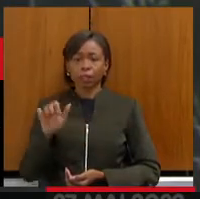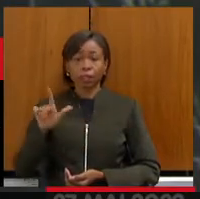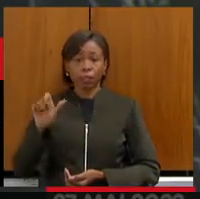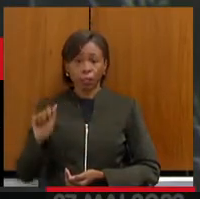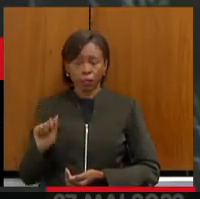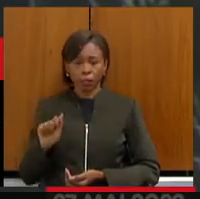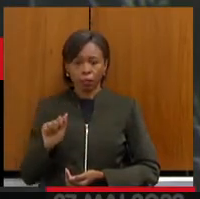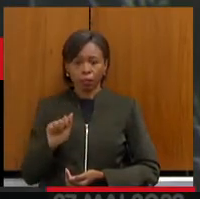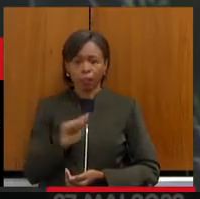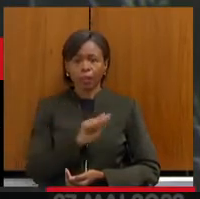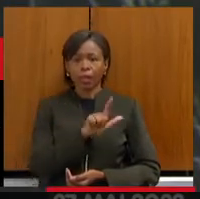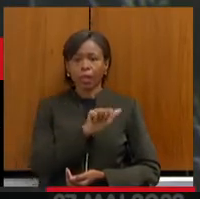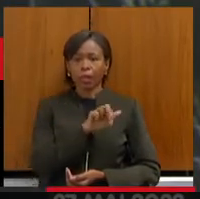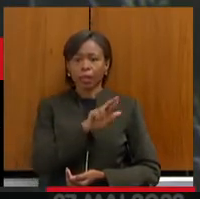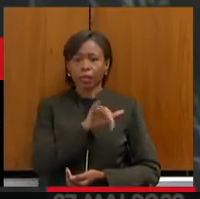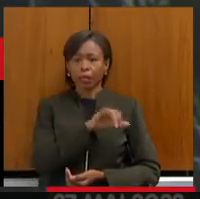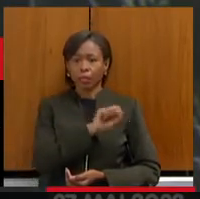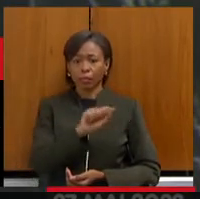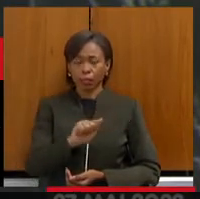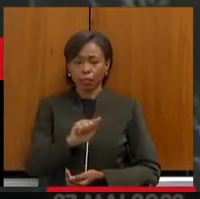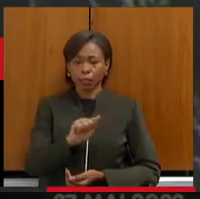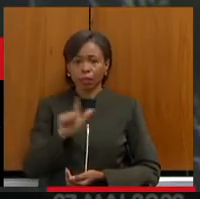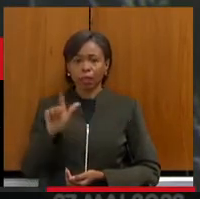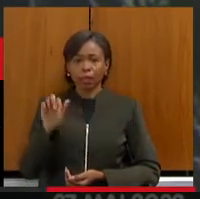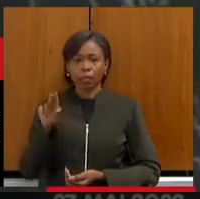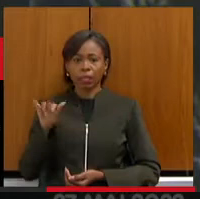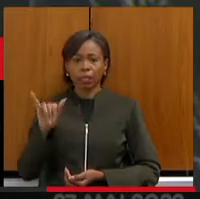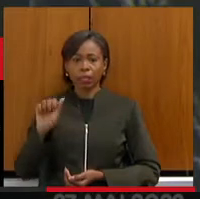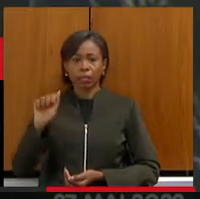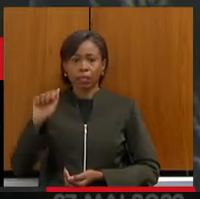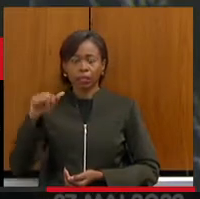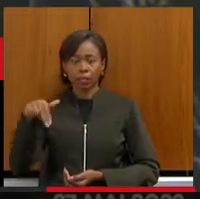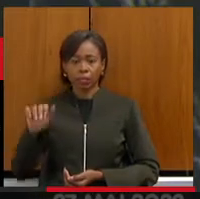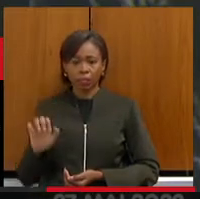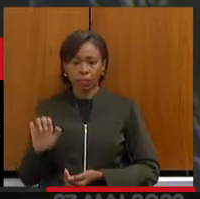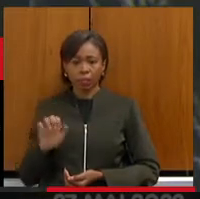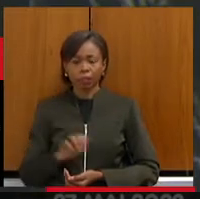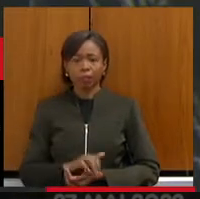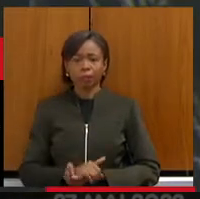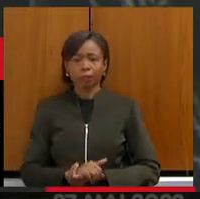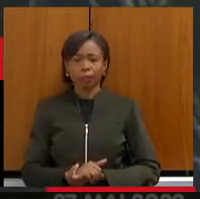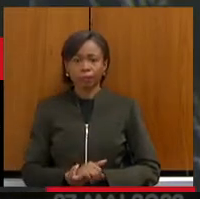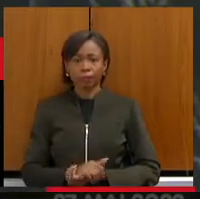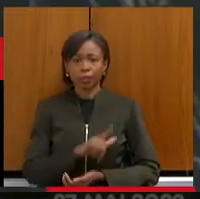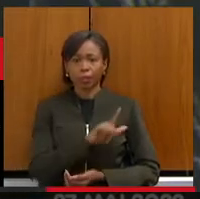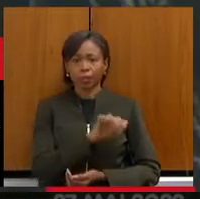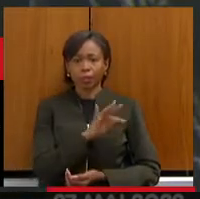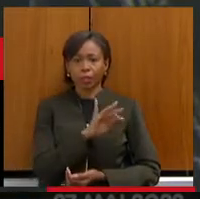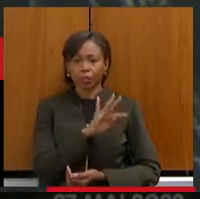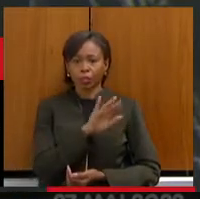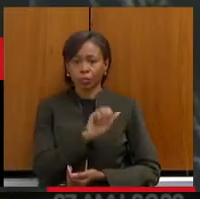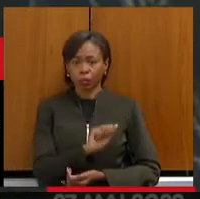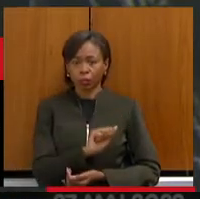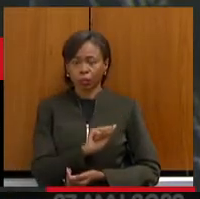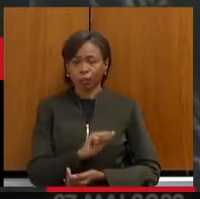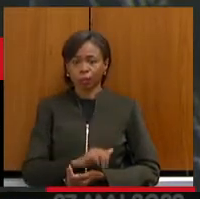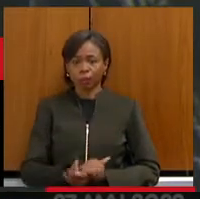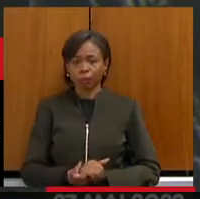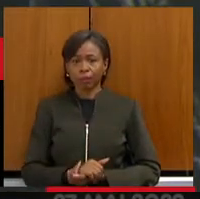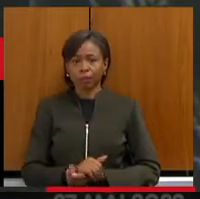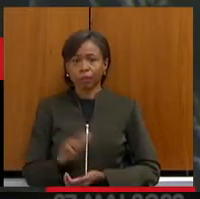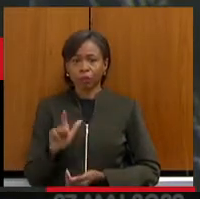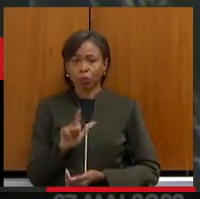Layssa Gomes de Miranda Leiliane Laura de Almeida Letícia Imperatriz